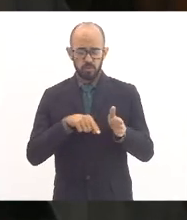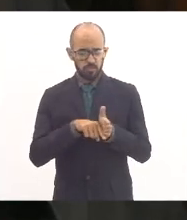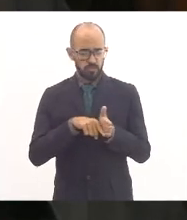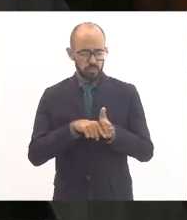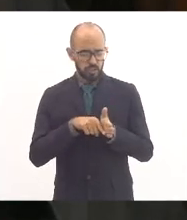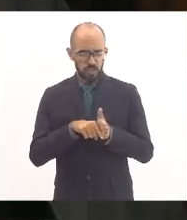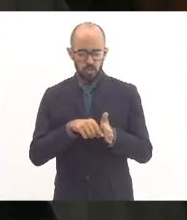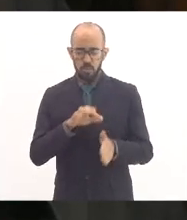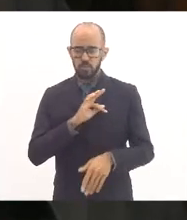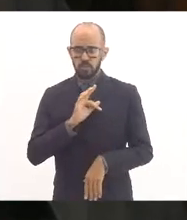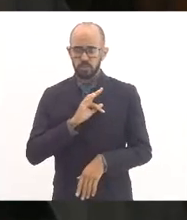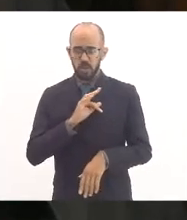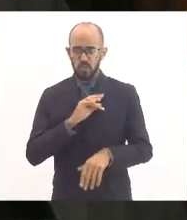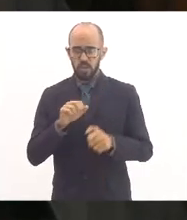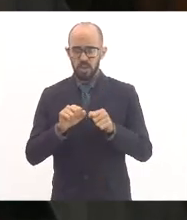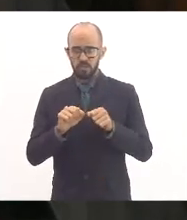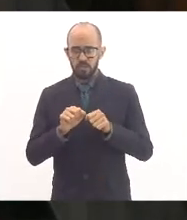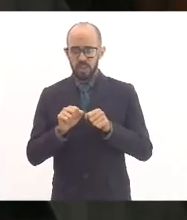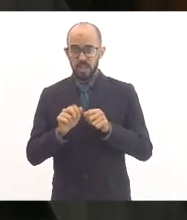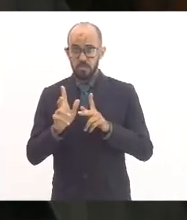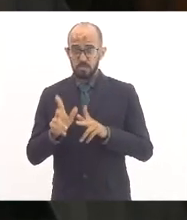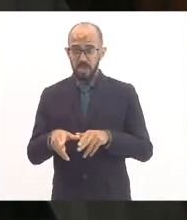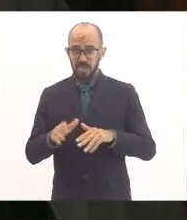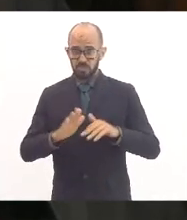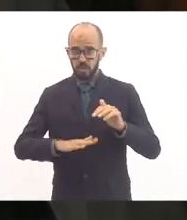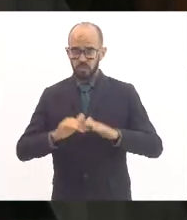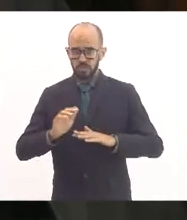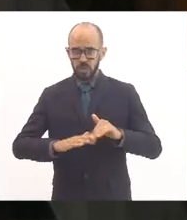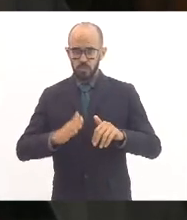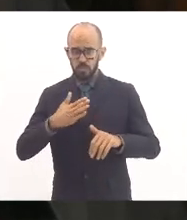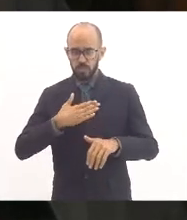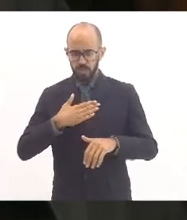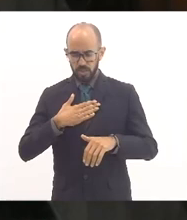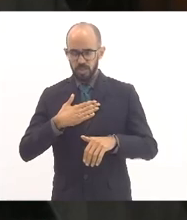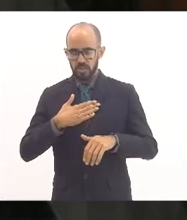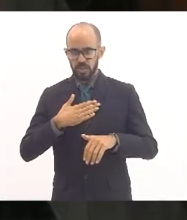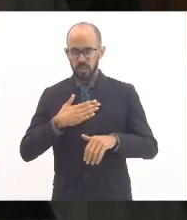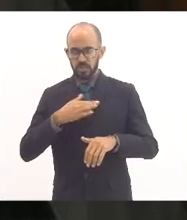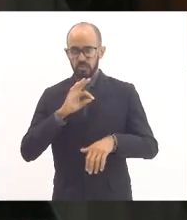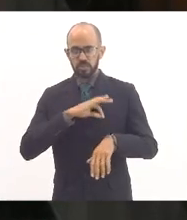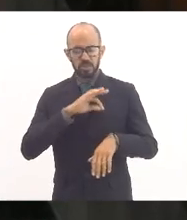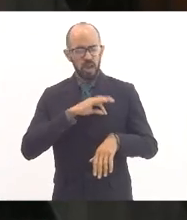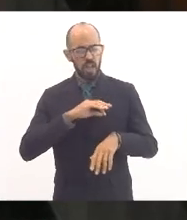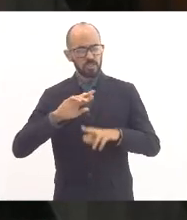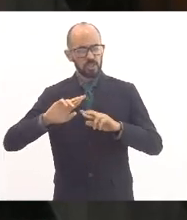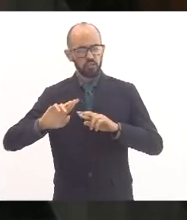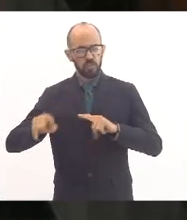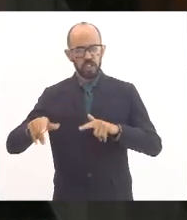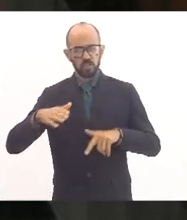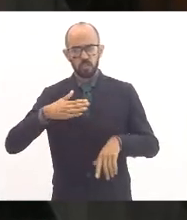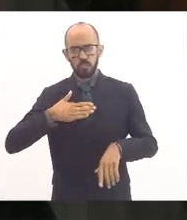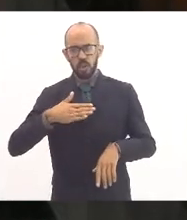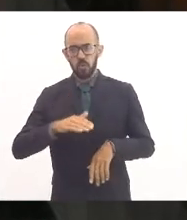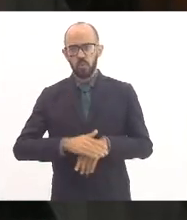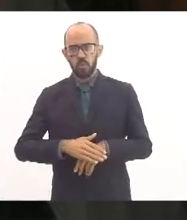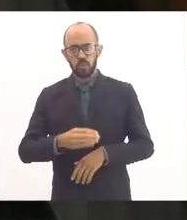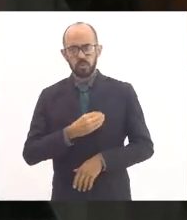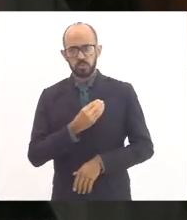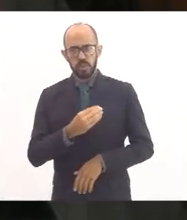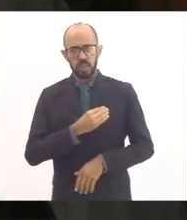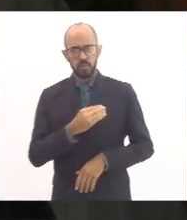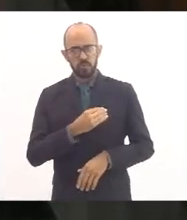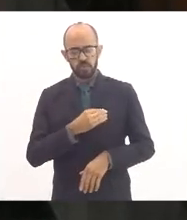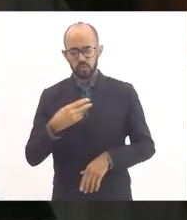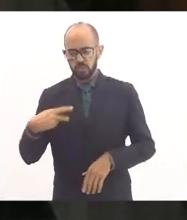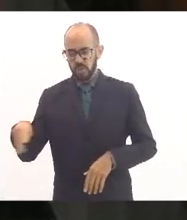policial ele Exerça a mesma função que eu e o salário dele seja diferenciado e os benefícios